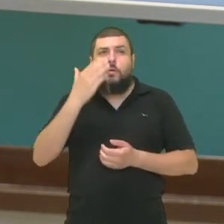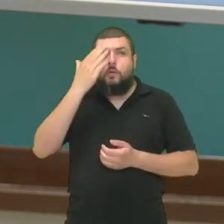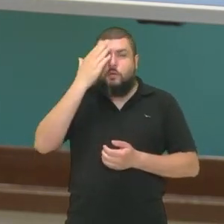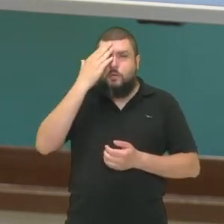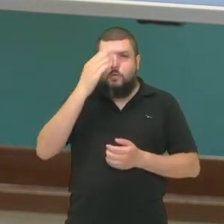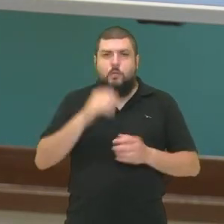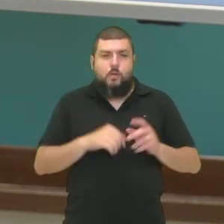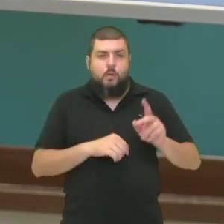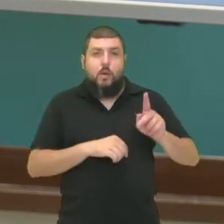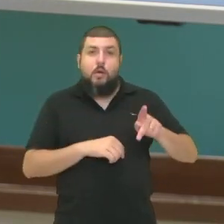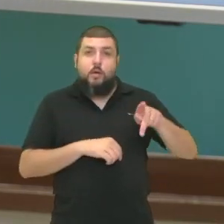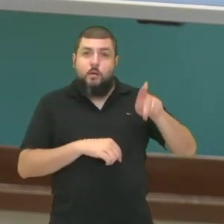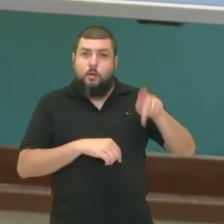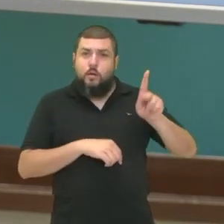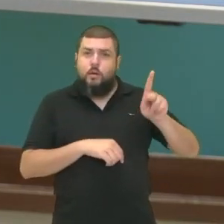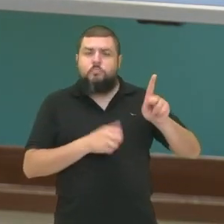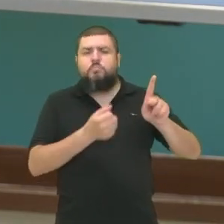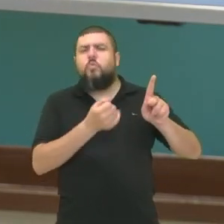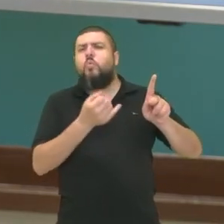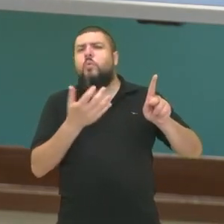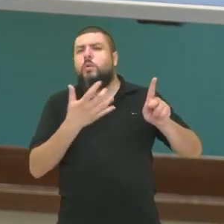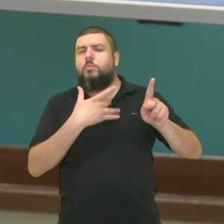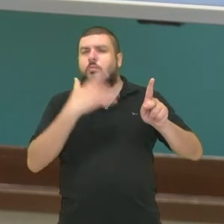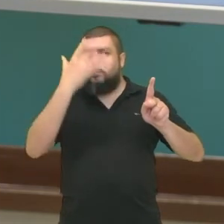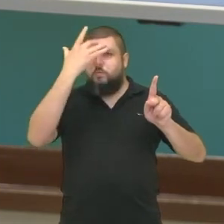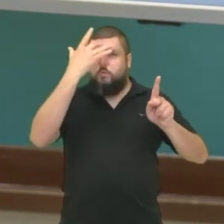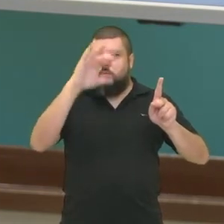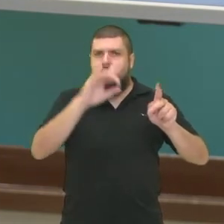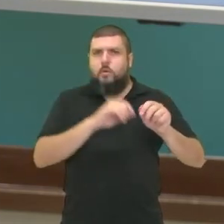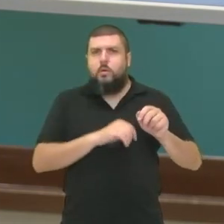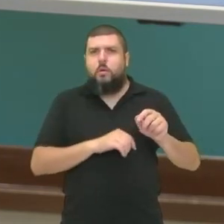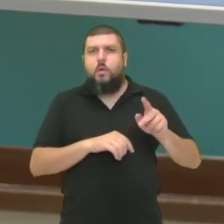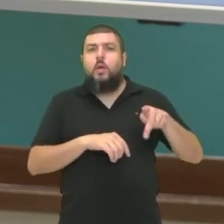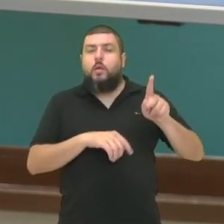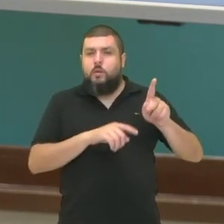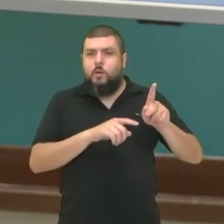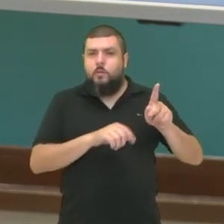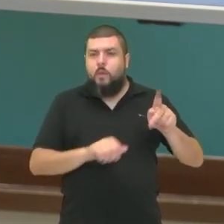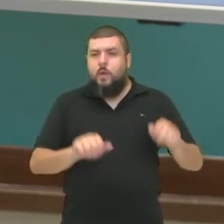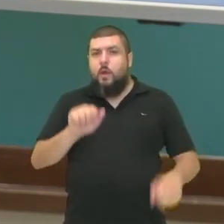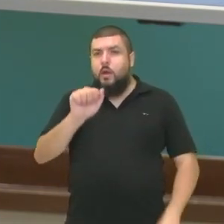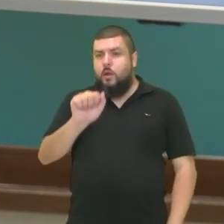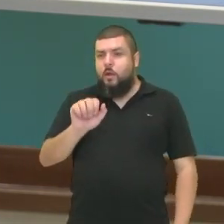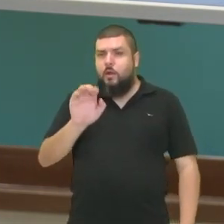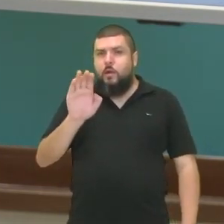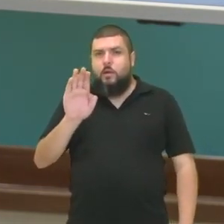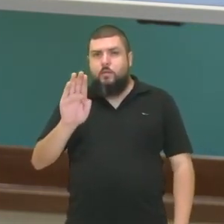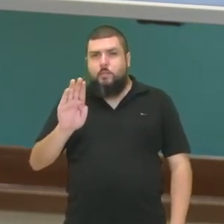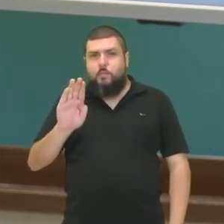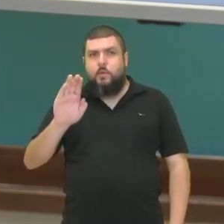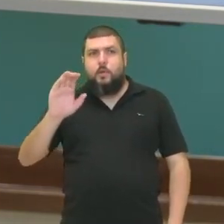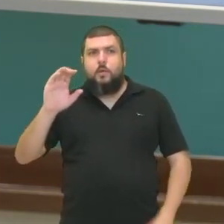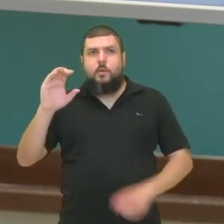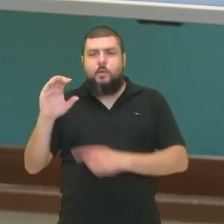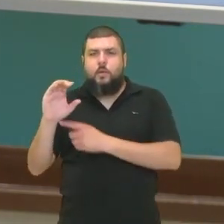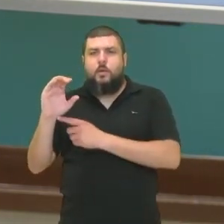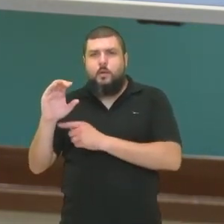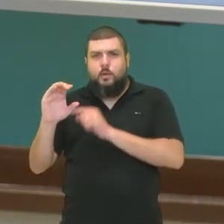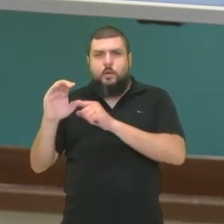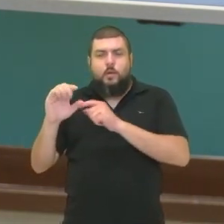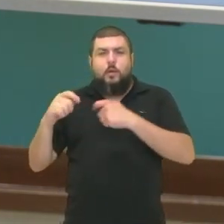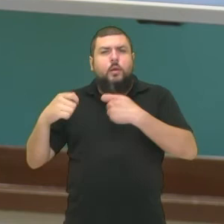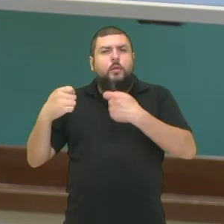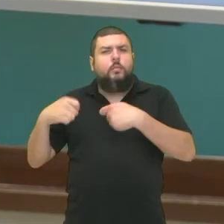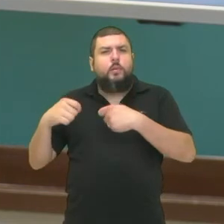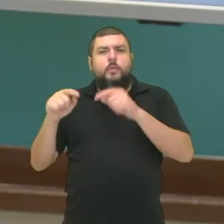eu desconheço, para que os pontos A, B e C sejam vértices de um triângulo.